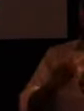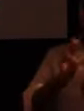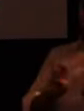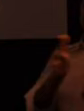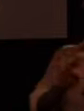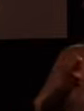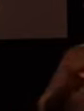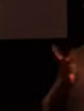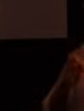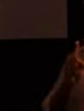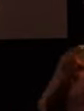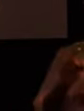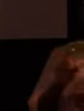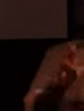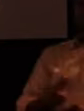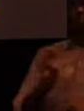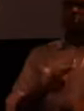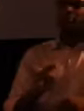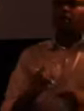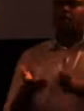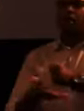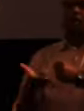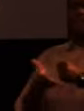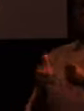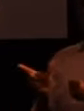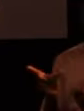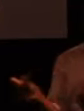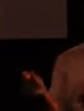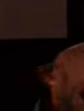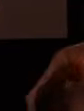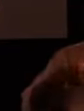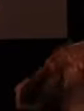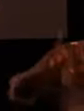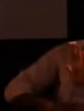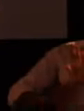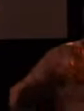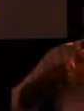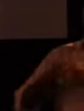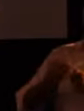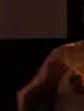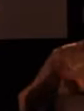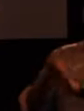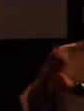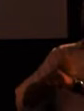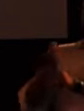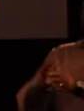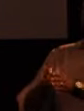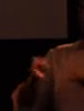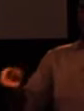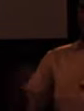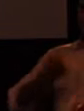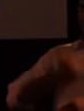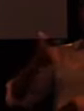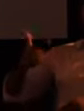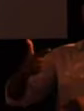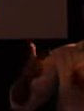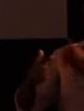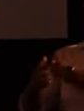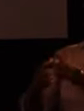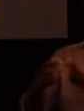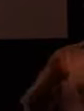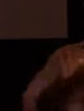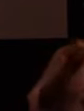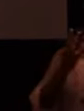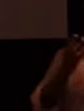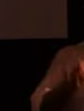utilização, não utilização. O básico, que é o que se tem direito, por exemplo, aqui 2 como um básico e um 4 como